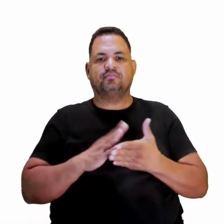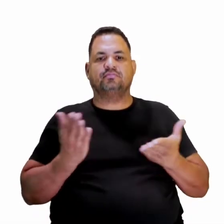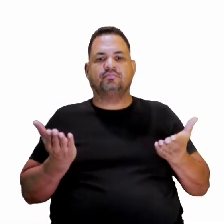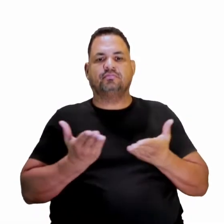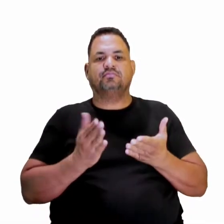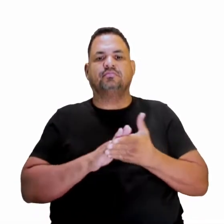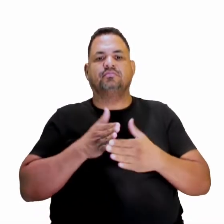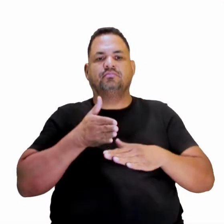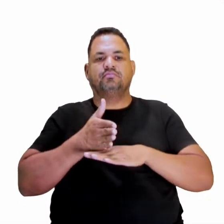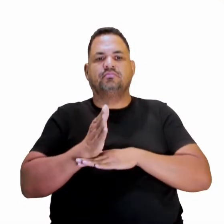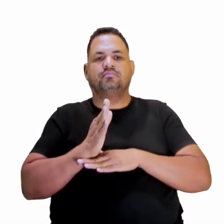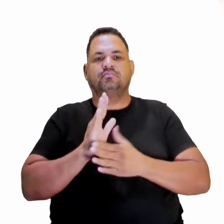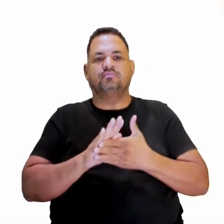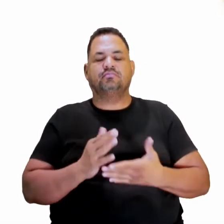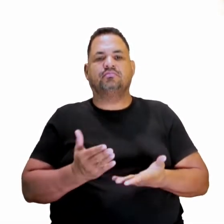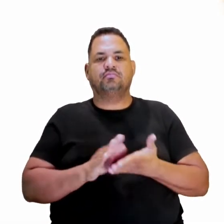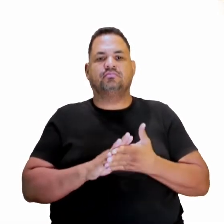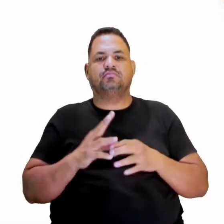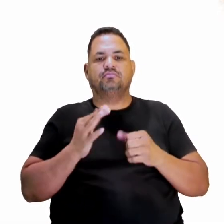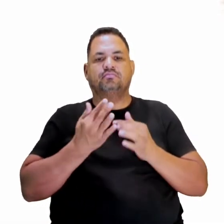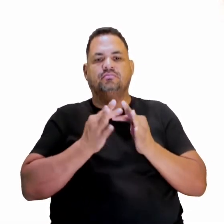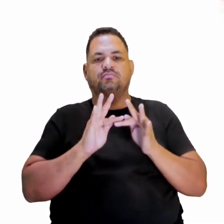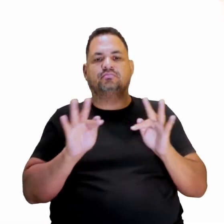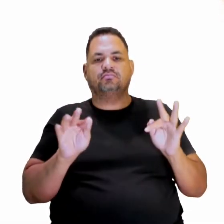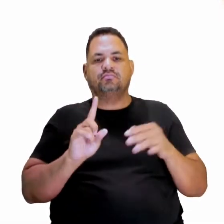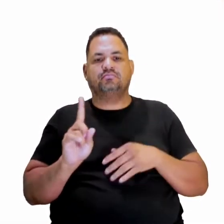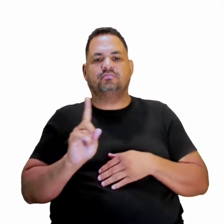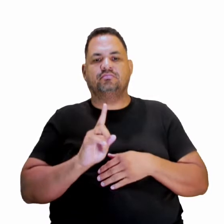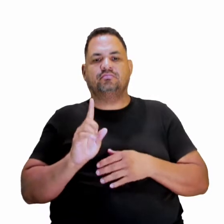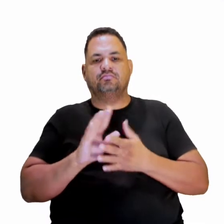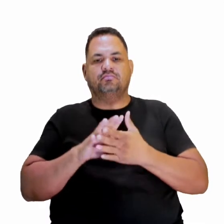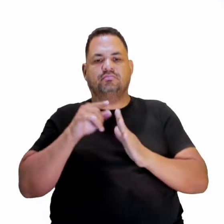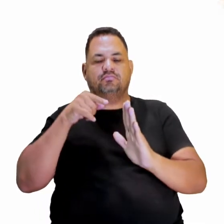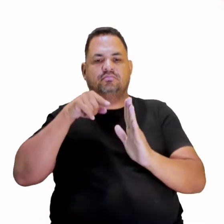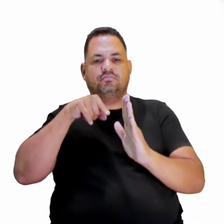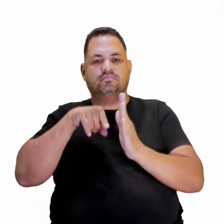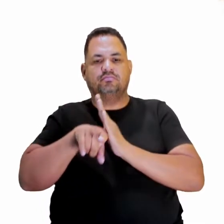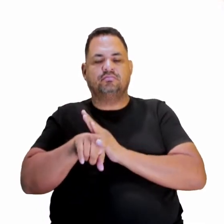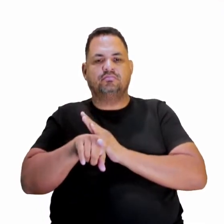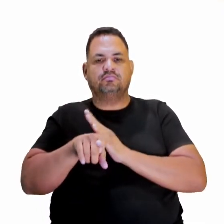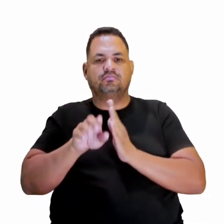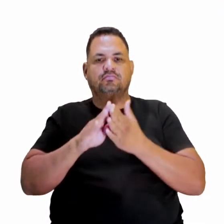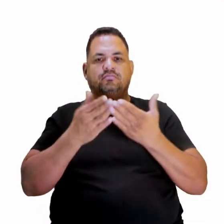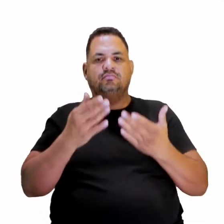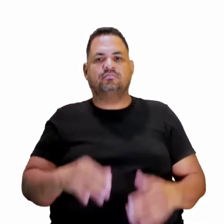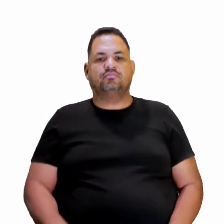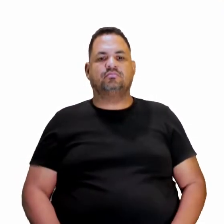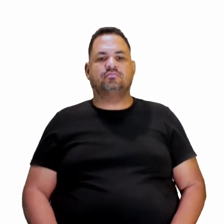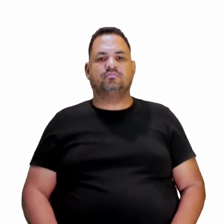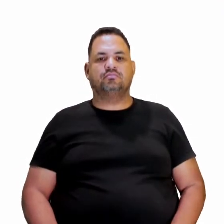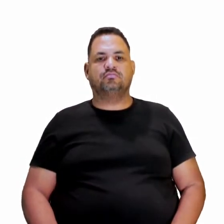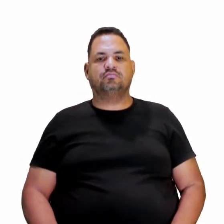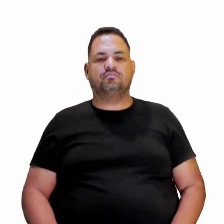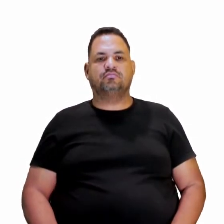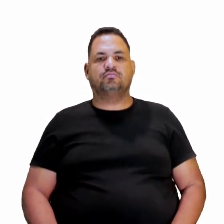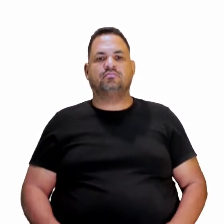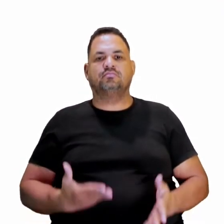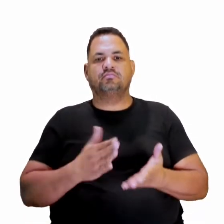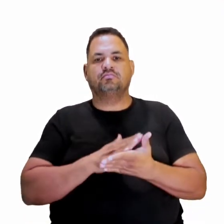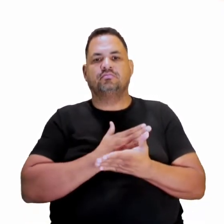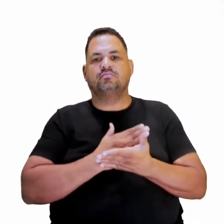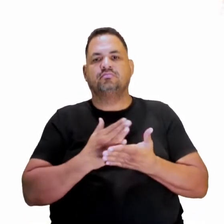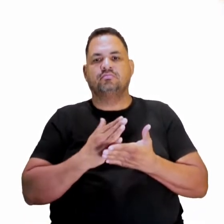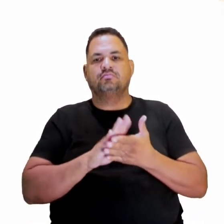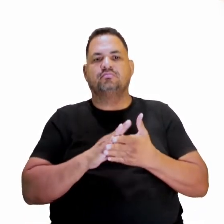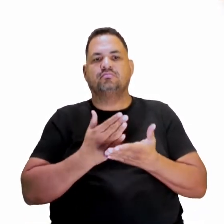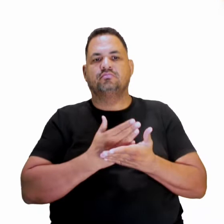agora entrar na questão das frases negativas e interrogativas. Para relembrar, usamos o past simple para indicar ações que começaram